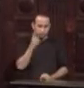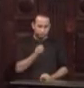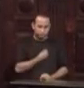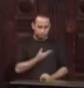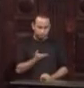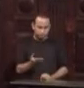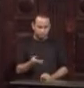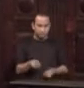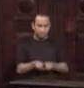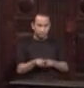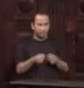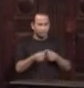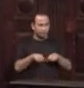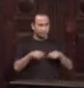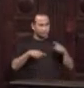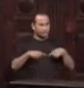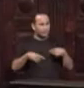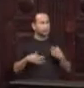também participaram do debate,